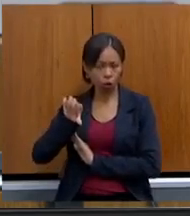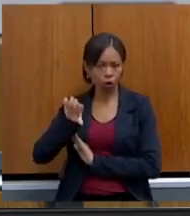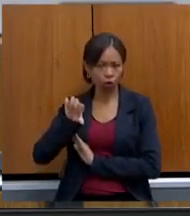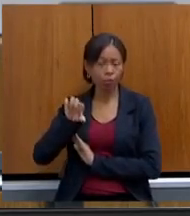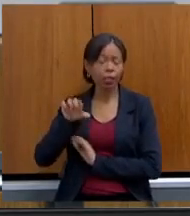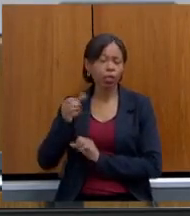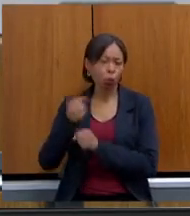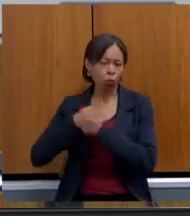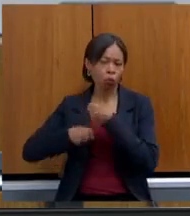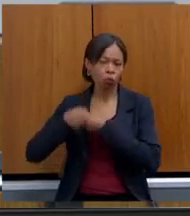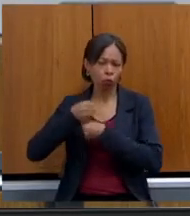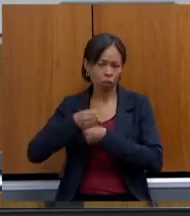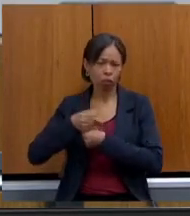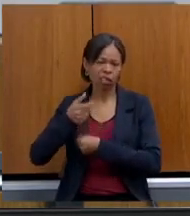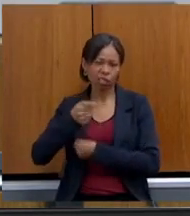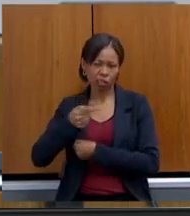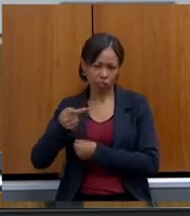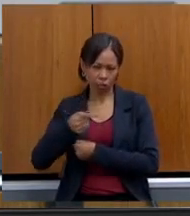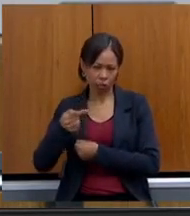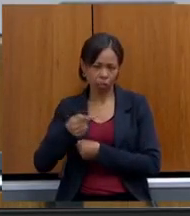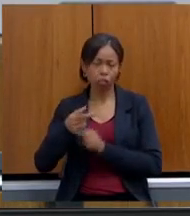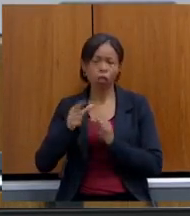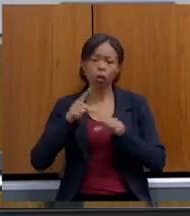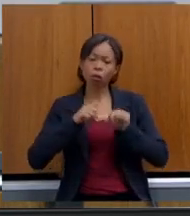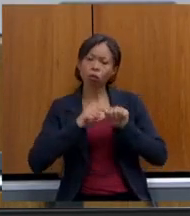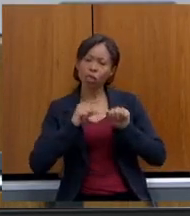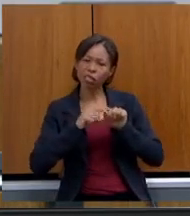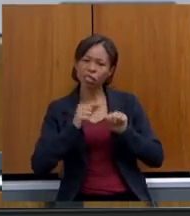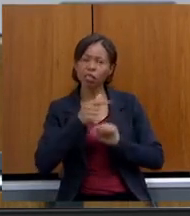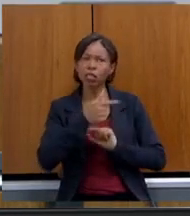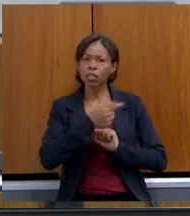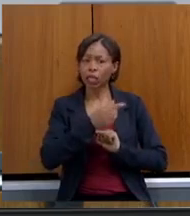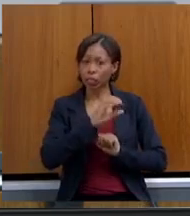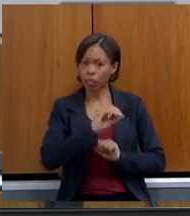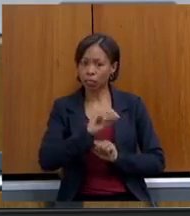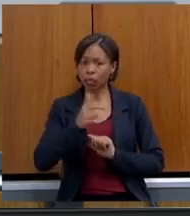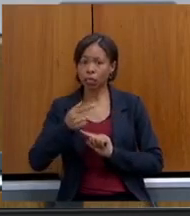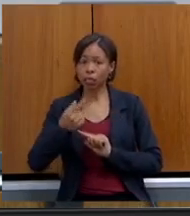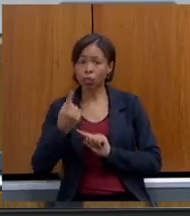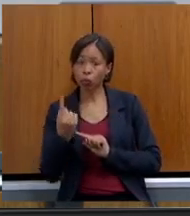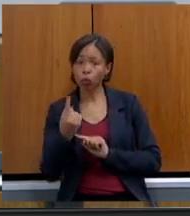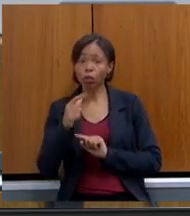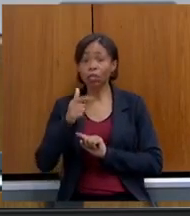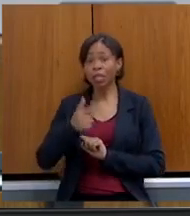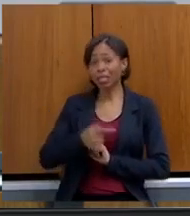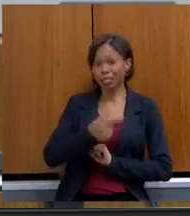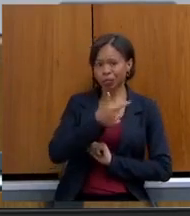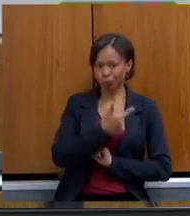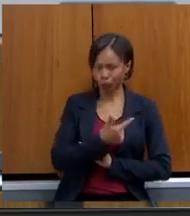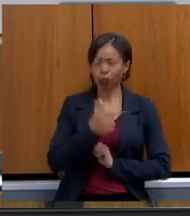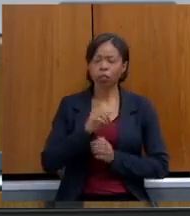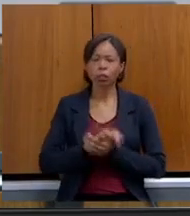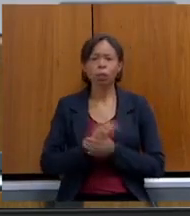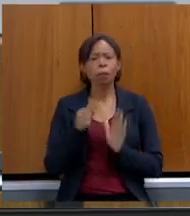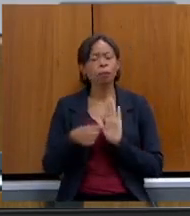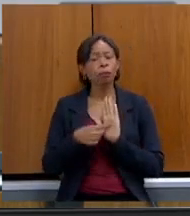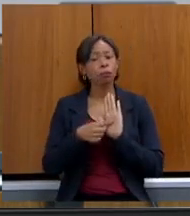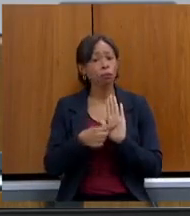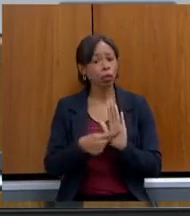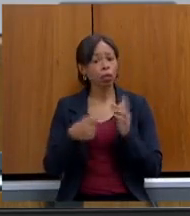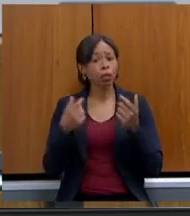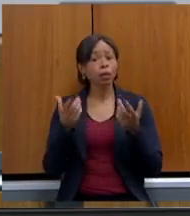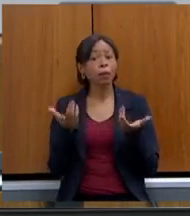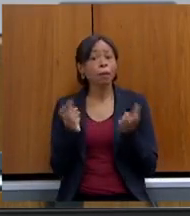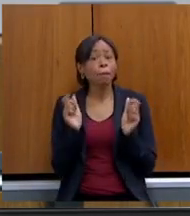1977 nos seus artigos há 70 71 72 lá trás a obrigatoriedade de ter a remoção e